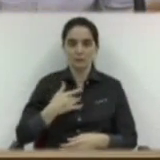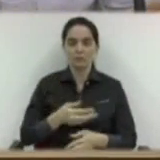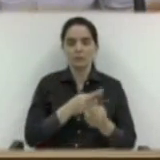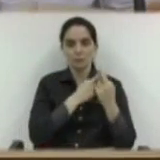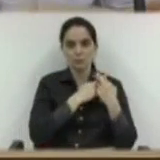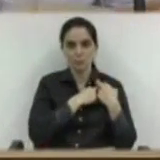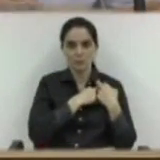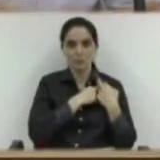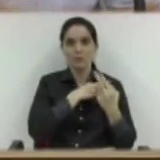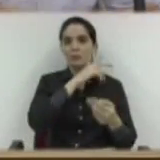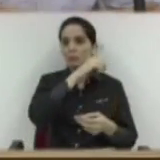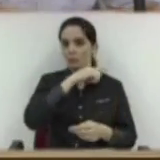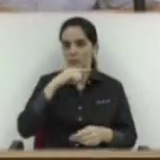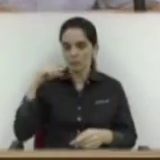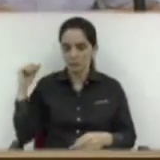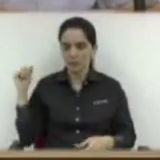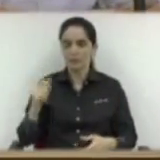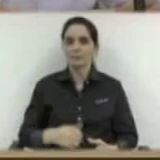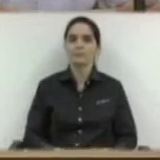Costa.